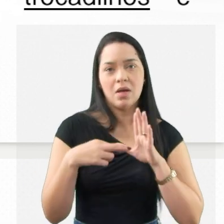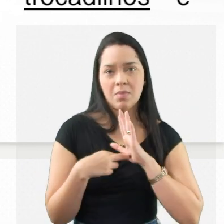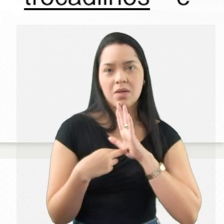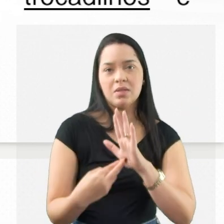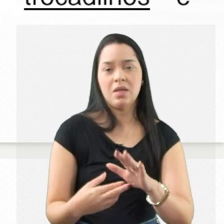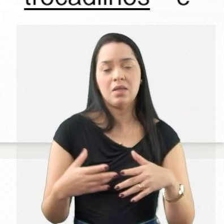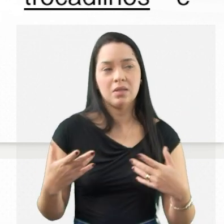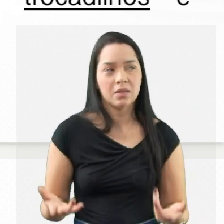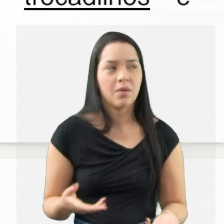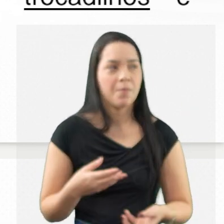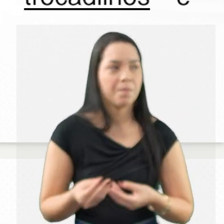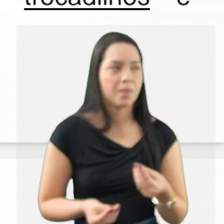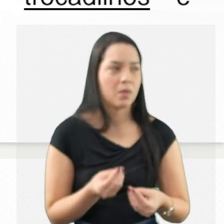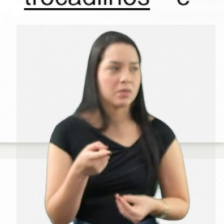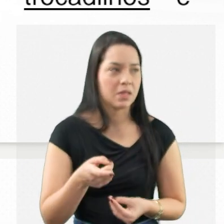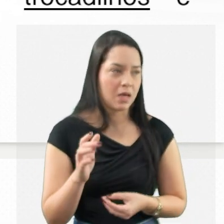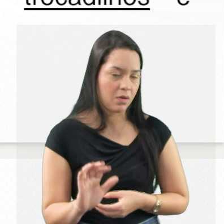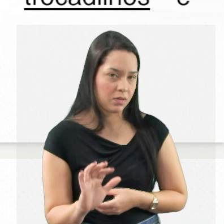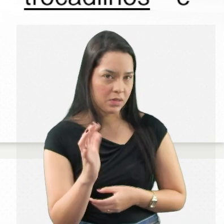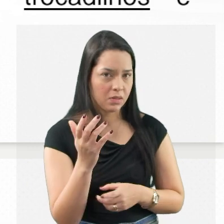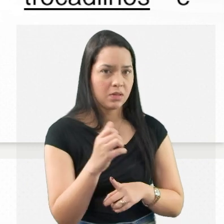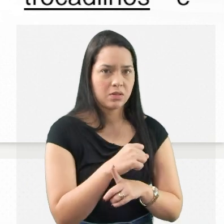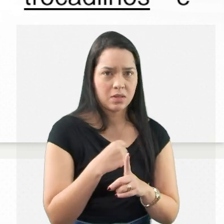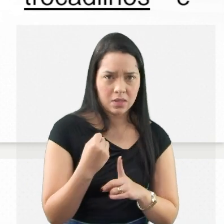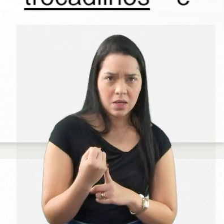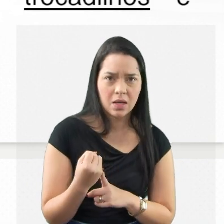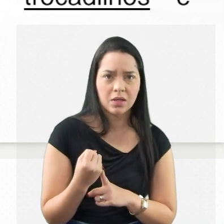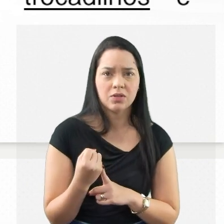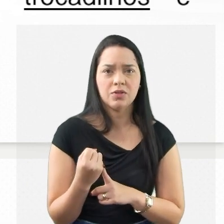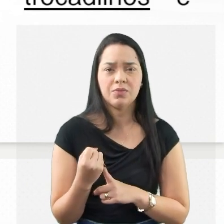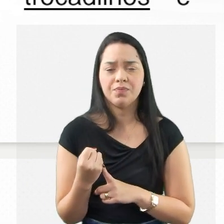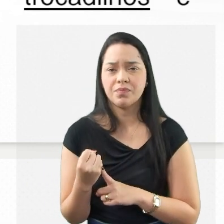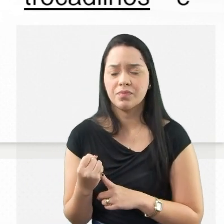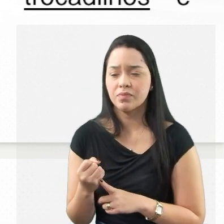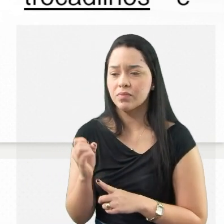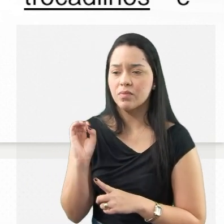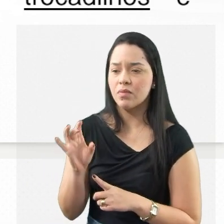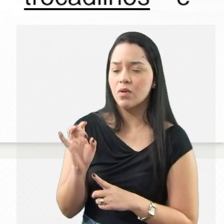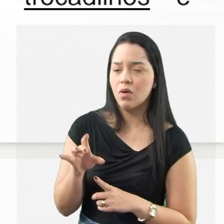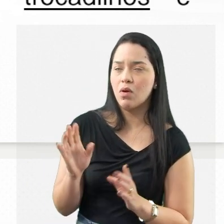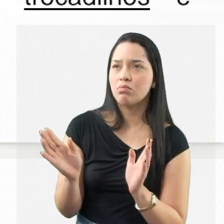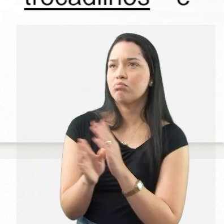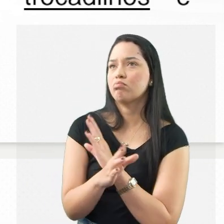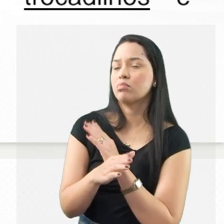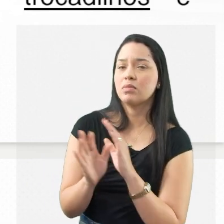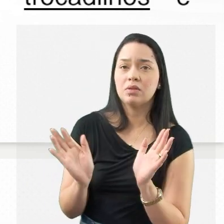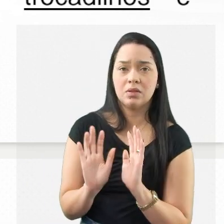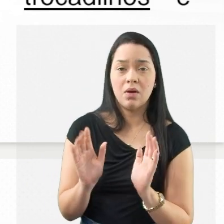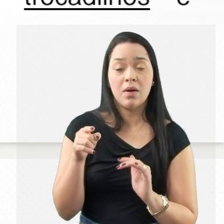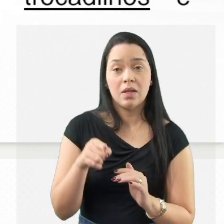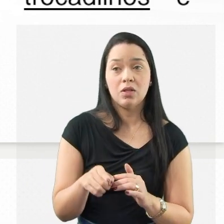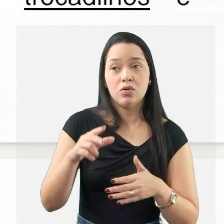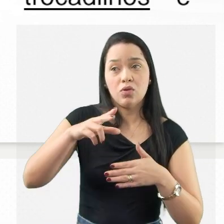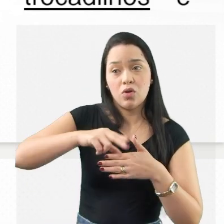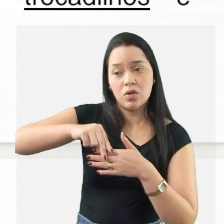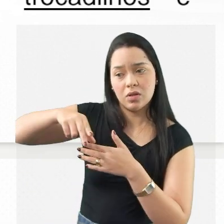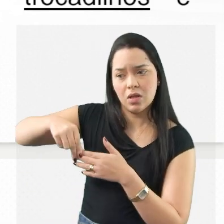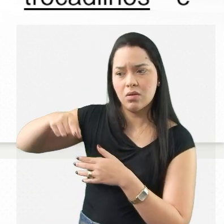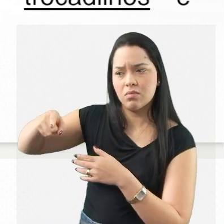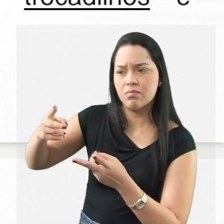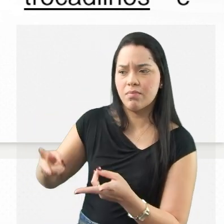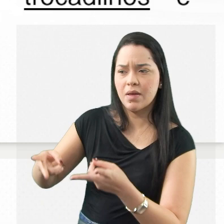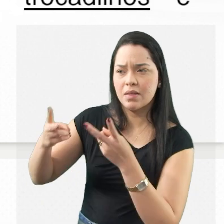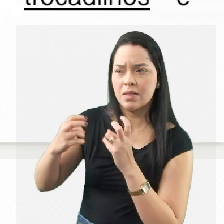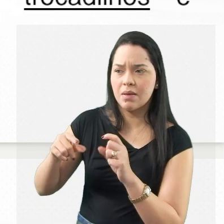Então, é como se aquilo que está acontecendo na sociedade não está passando despercebido. Ali no cordel, a gente percebe